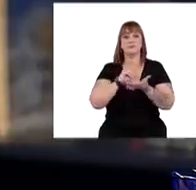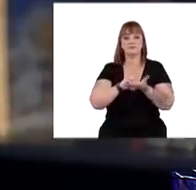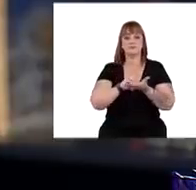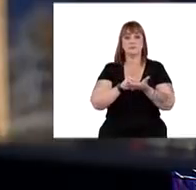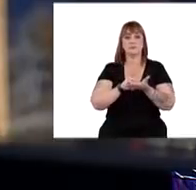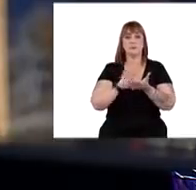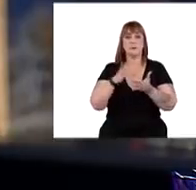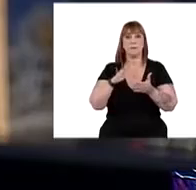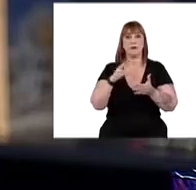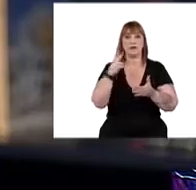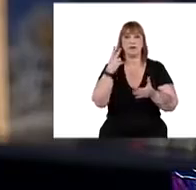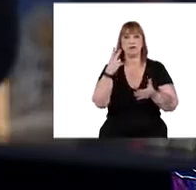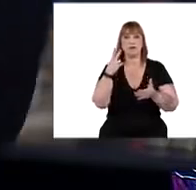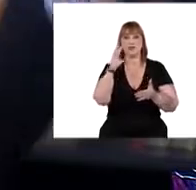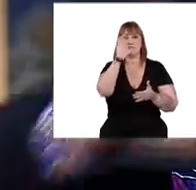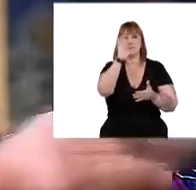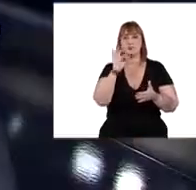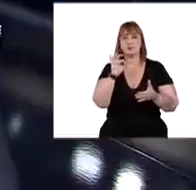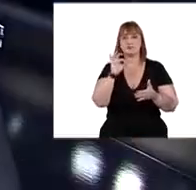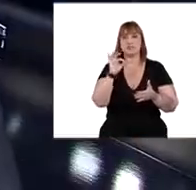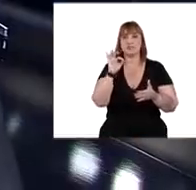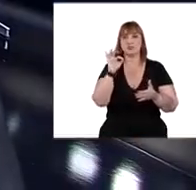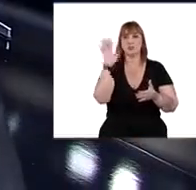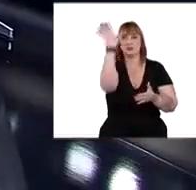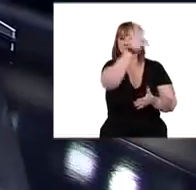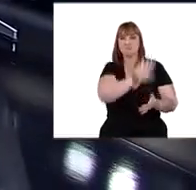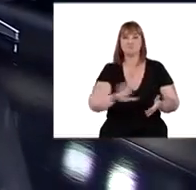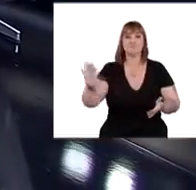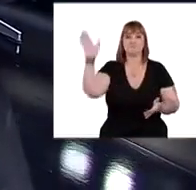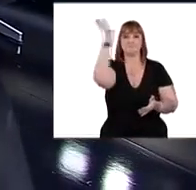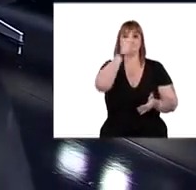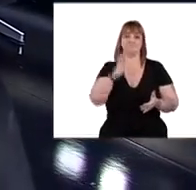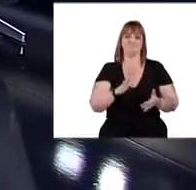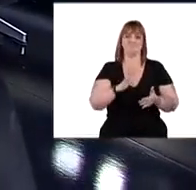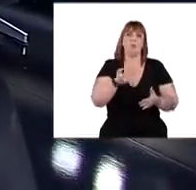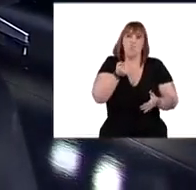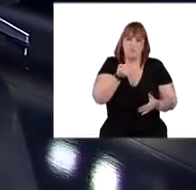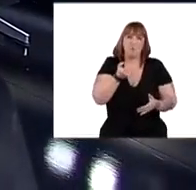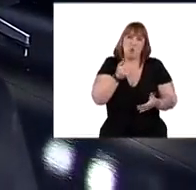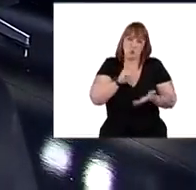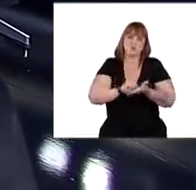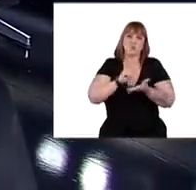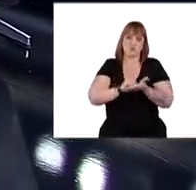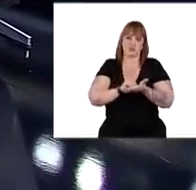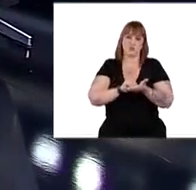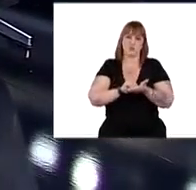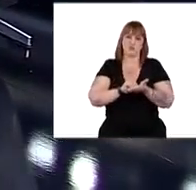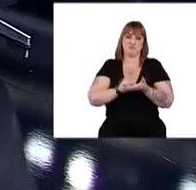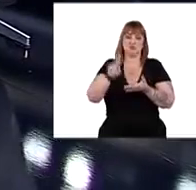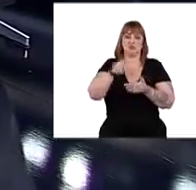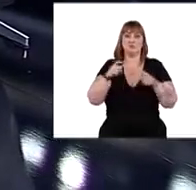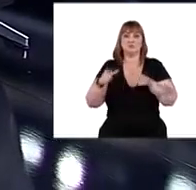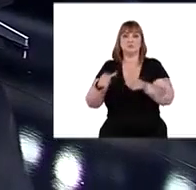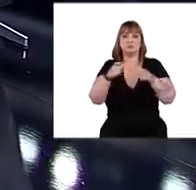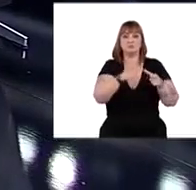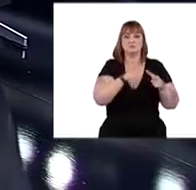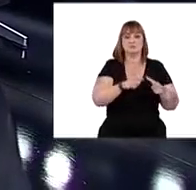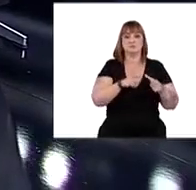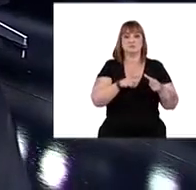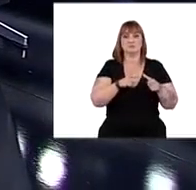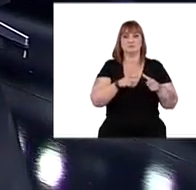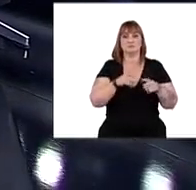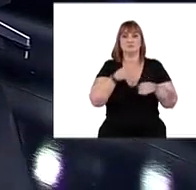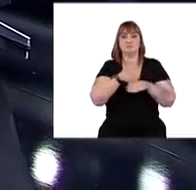mais ou menos 2% só do território nacional. Mas que provavelmente muito pouco, né, que falta. Pegam áreas que atualmente estão ocupadas por